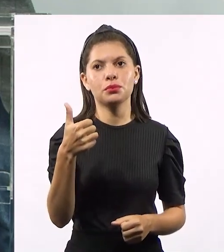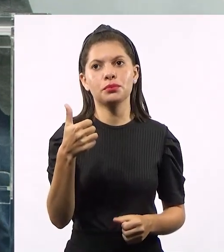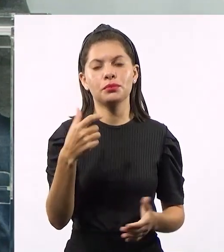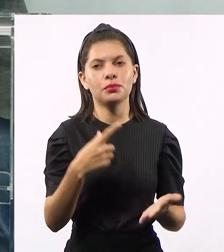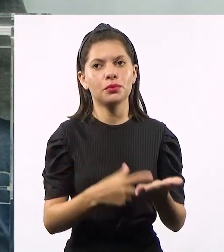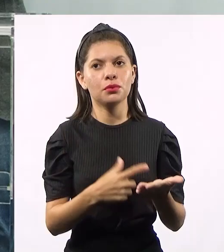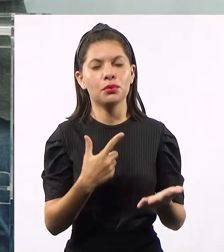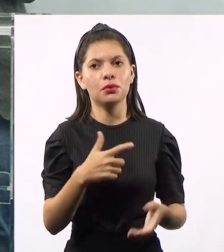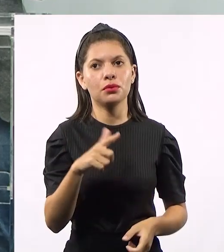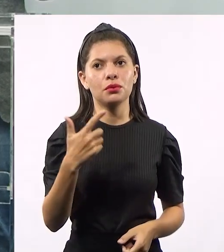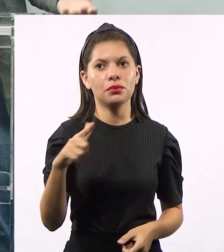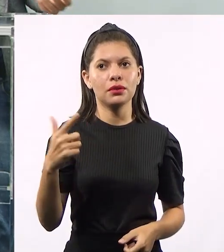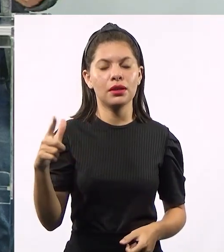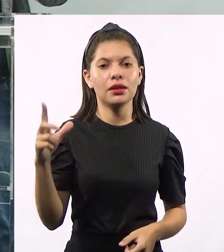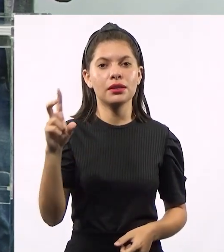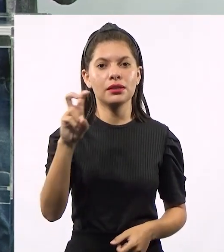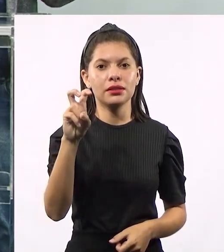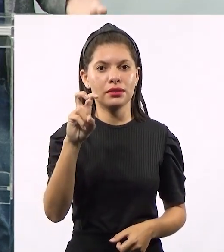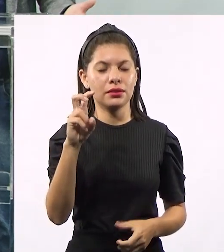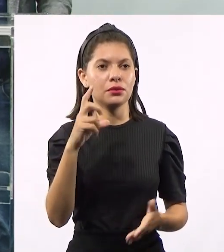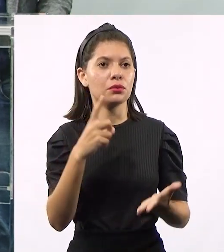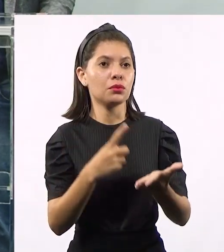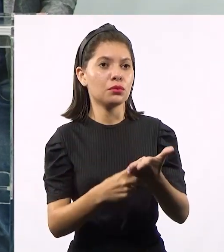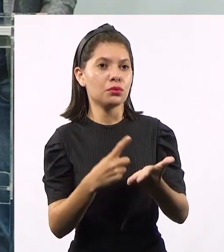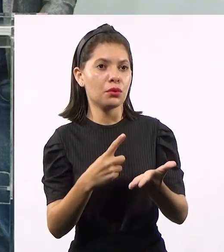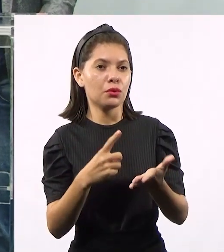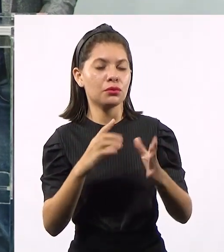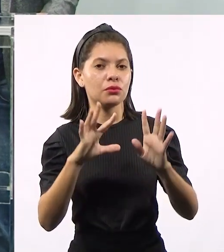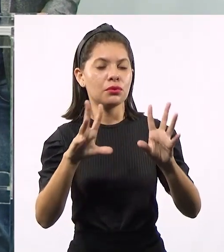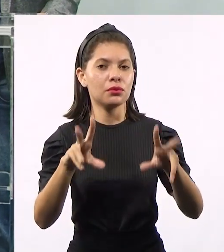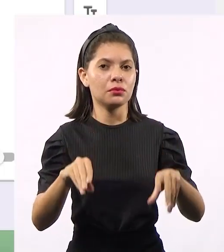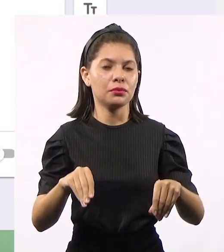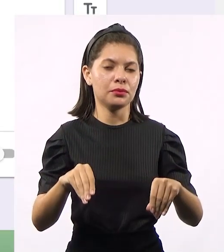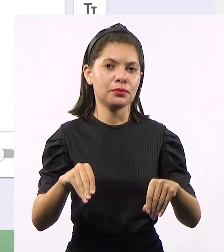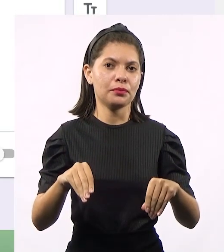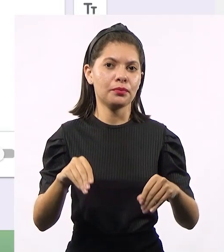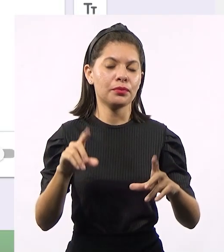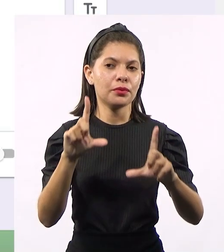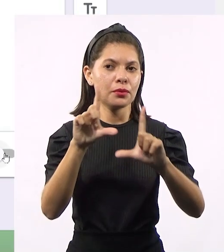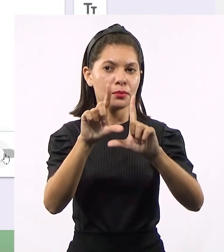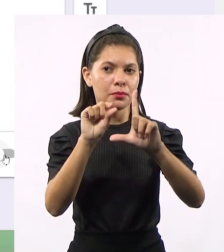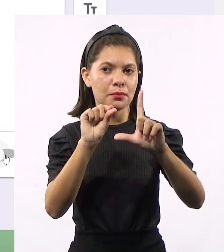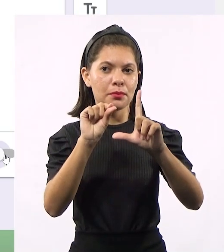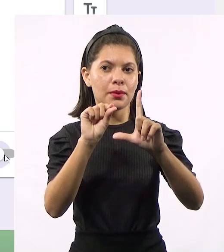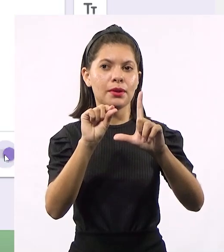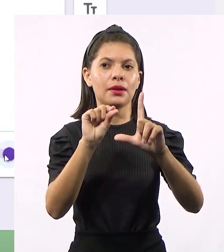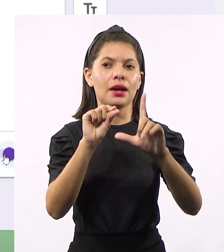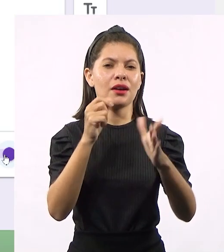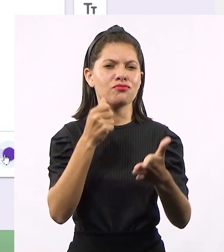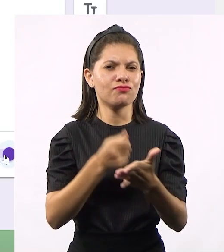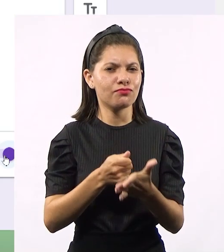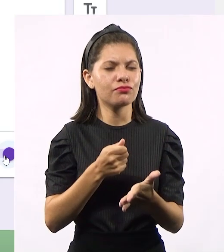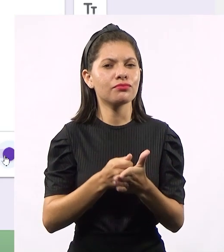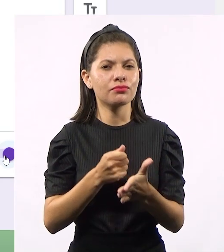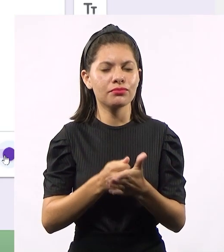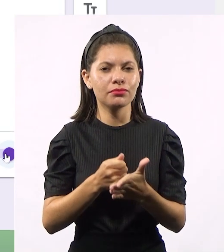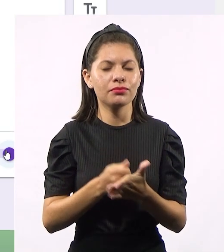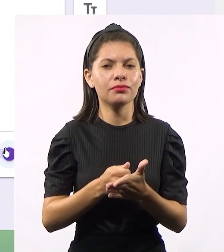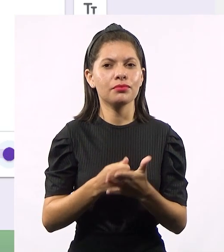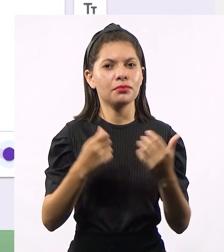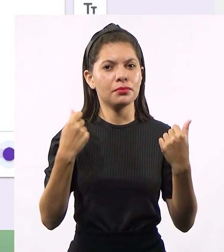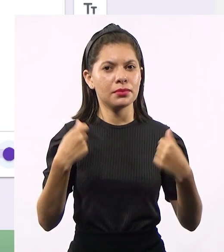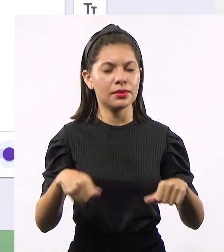e o 5 equivalente ao concordo totalmente. Vou marcar que essa questão ela é obrigatória,